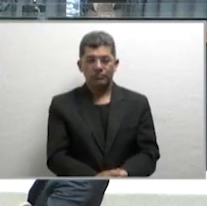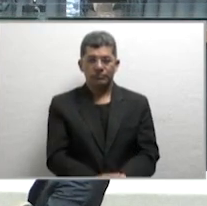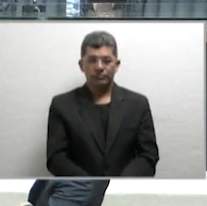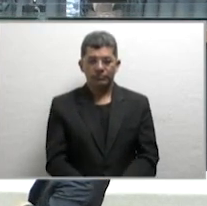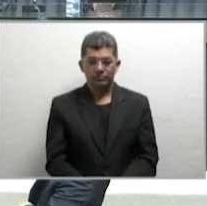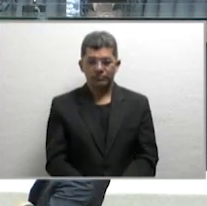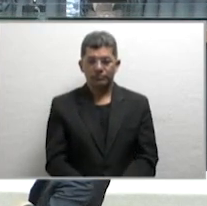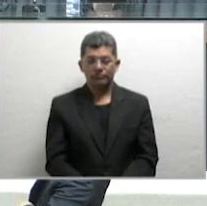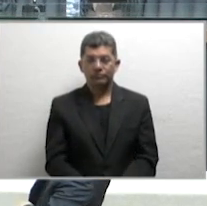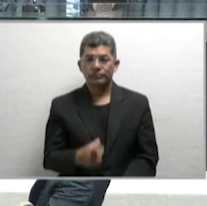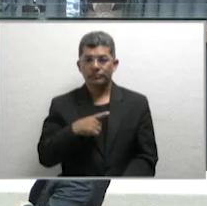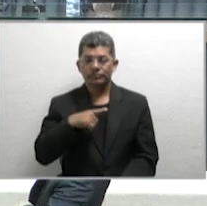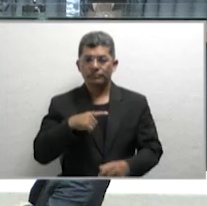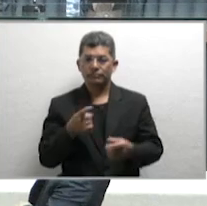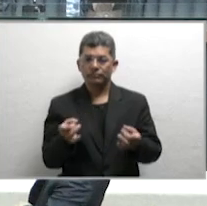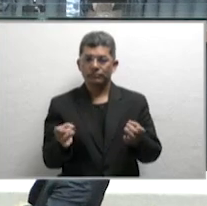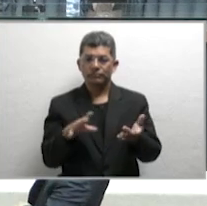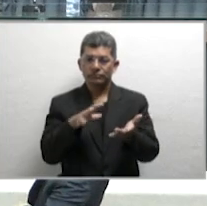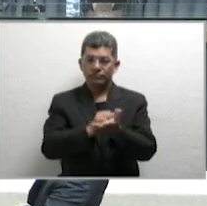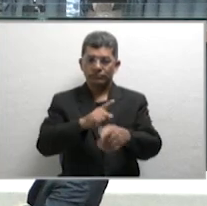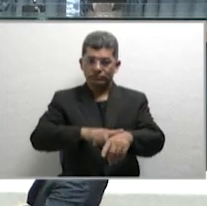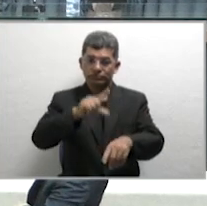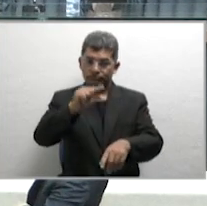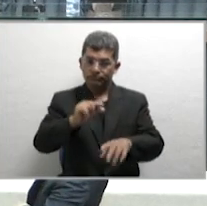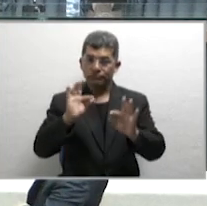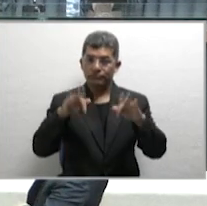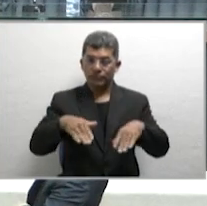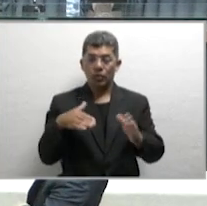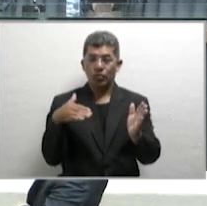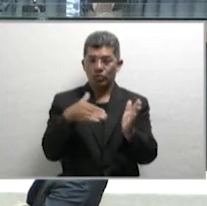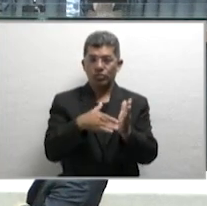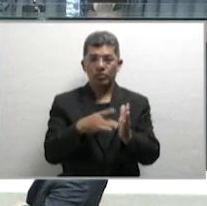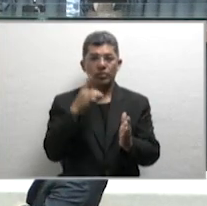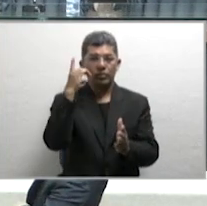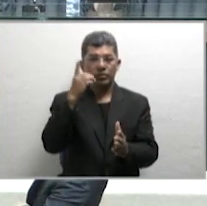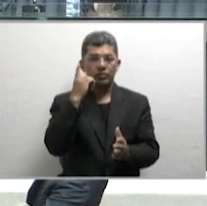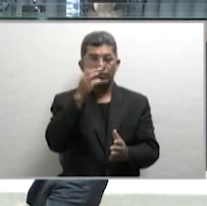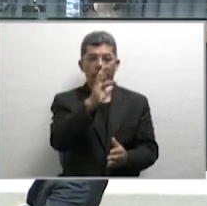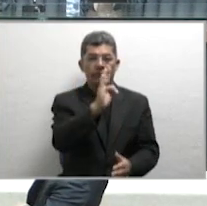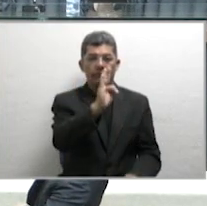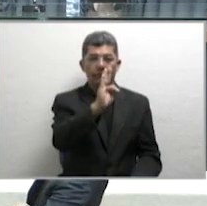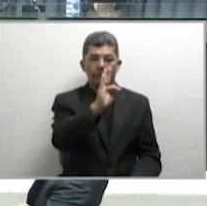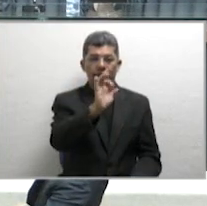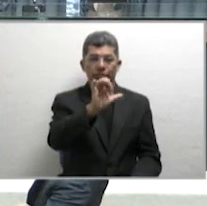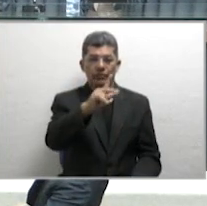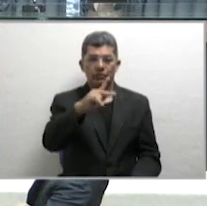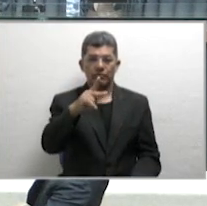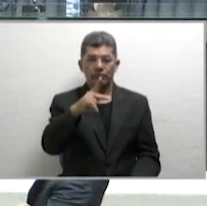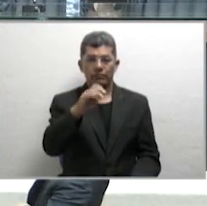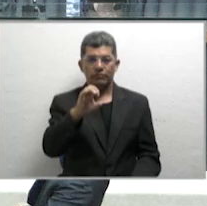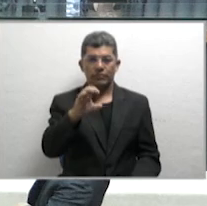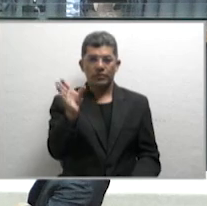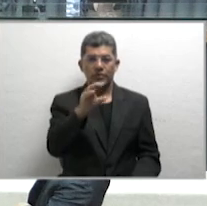E estamos encerrando as inscrições do pequeno expediente. Último orador escrito é o deputado Felipe Souza.